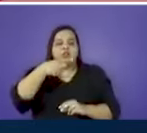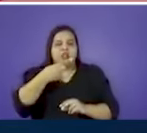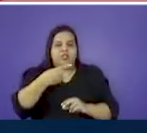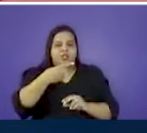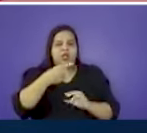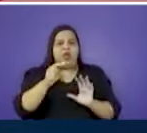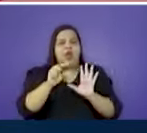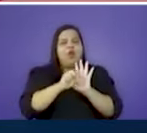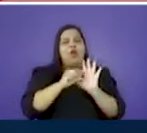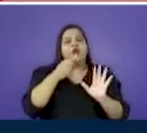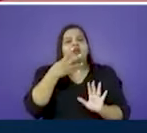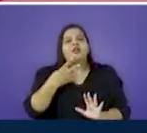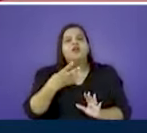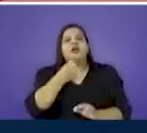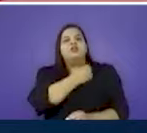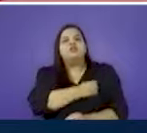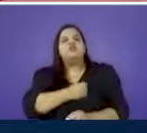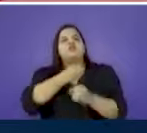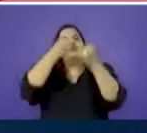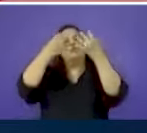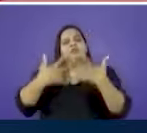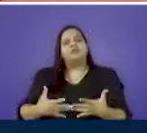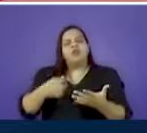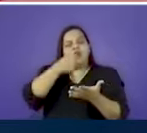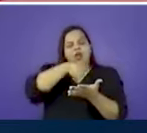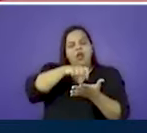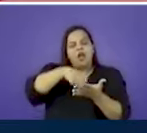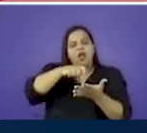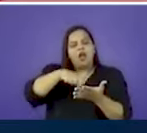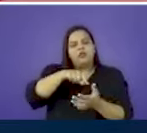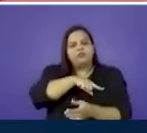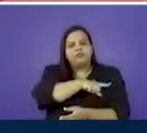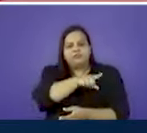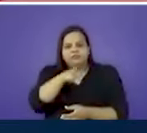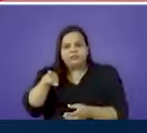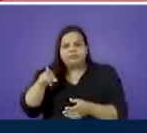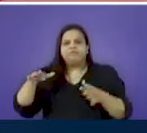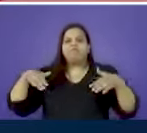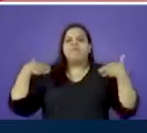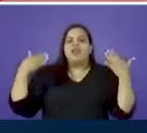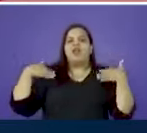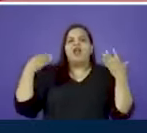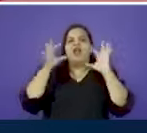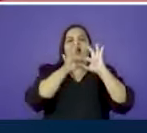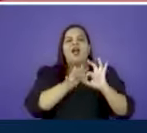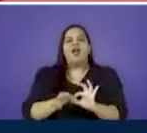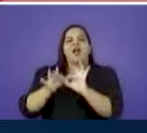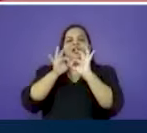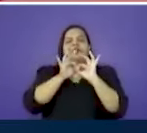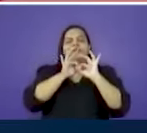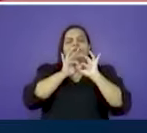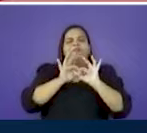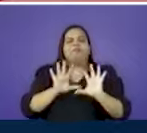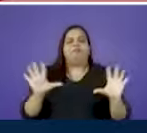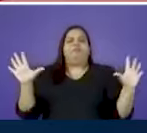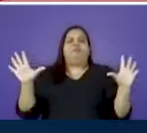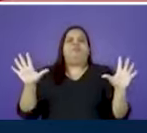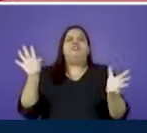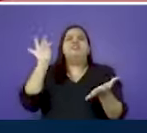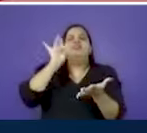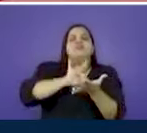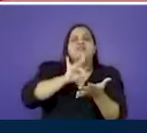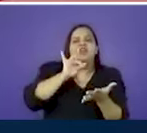o apóstolo João diz: estas coisas vos escrevo para que a vossa alegria seja plena, a vossa alegria